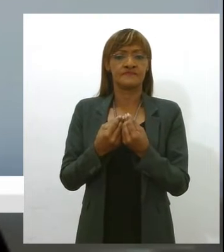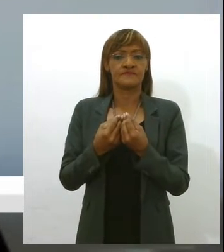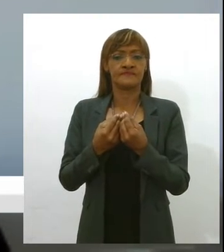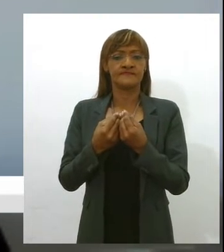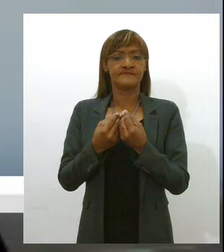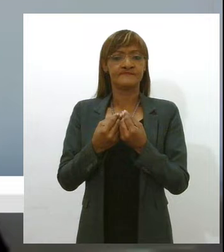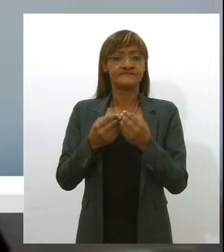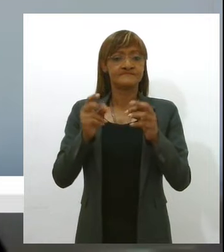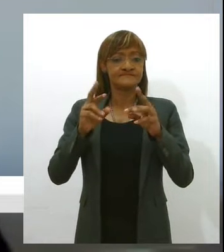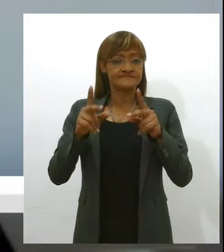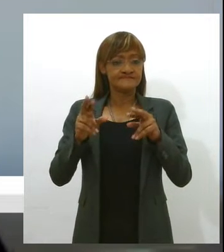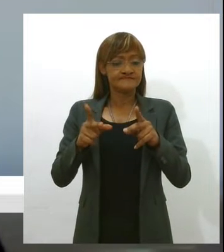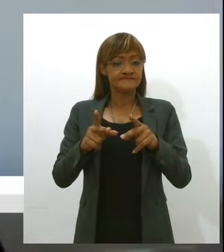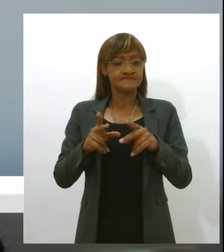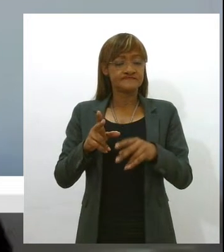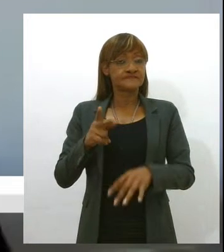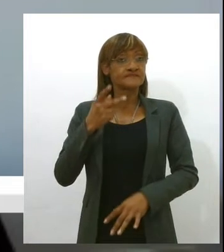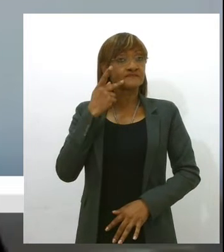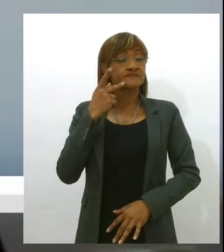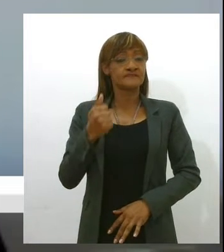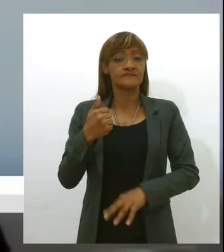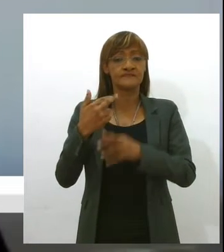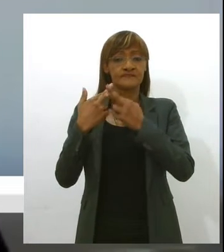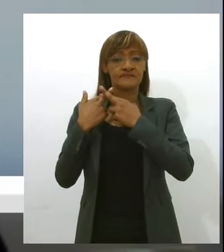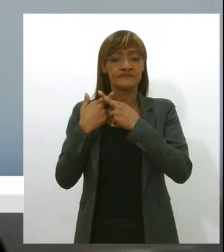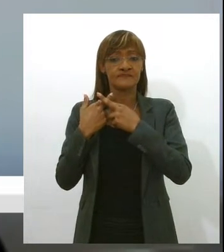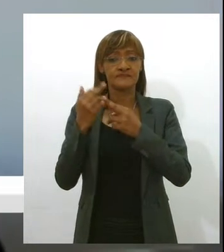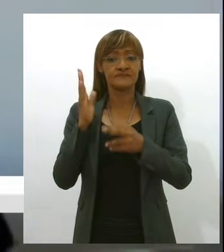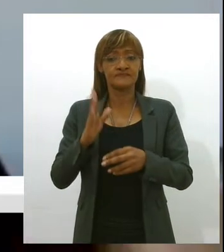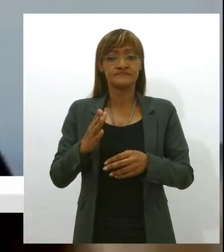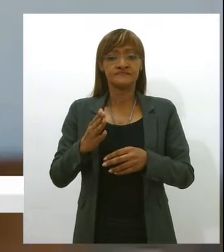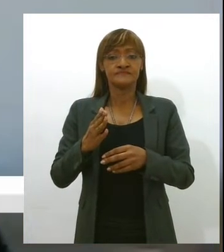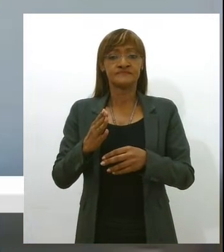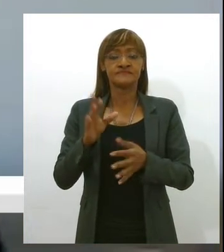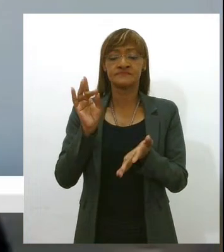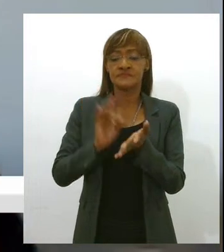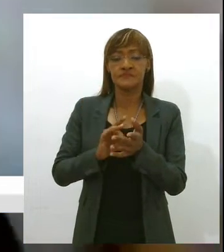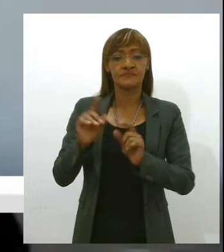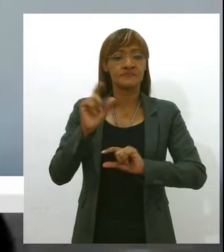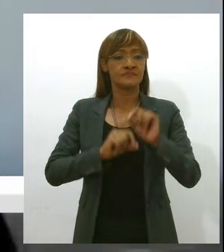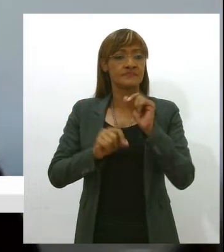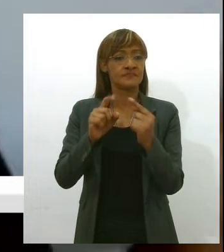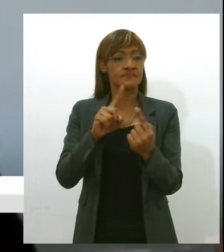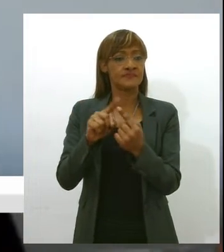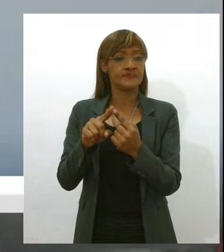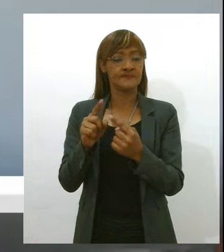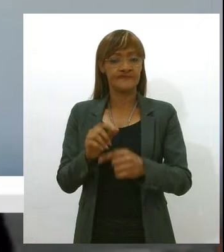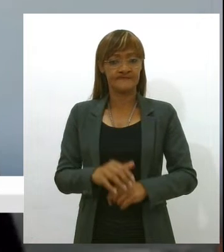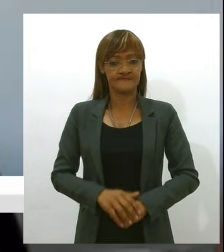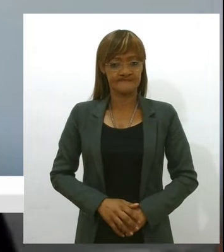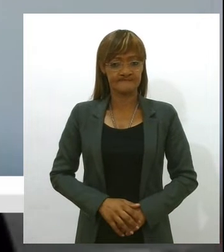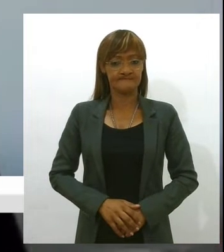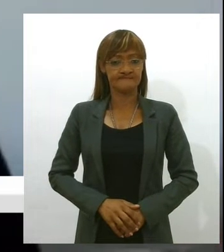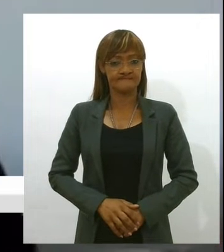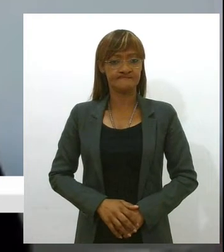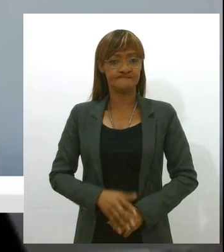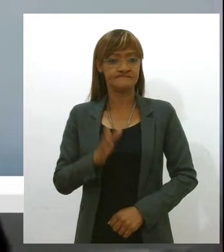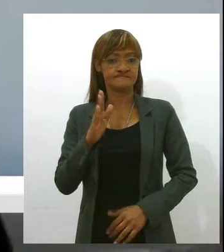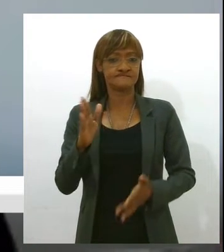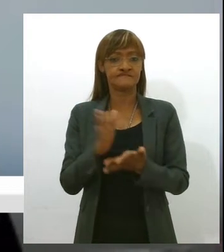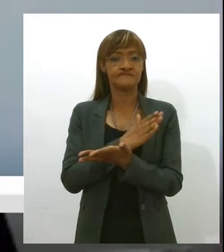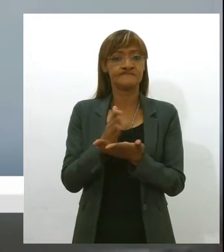vem... carregado de uma responsabilidade ali, tipo, de uma responsabilidade, tem gente que ainda usa o termo da